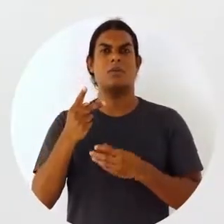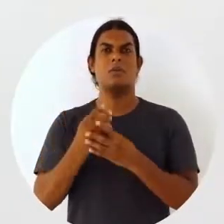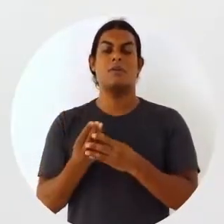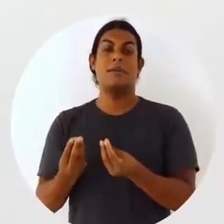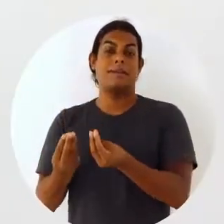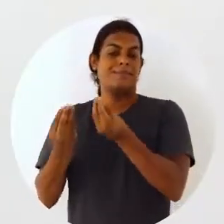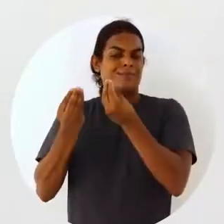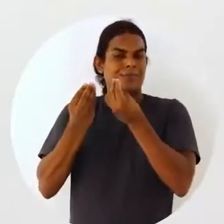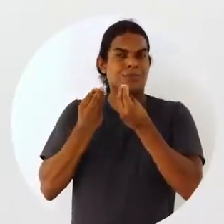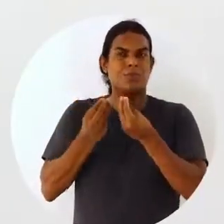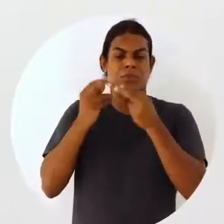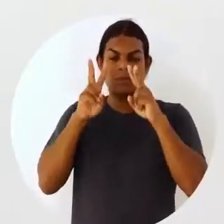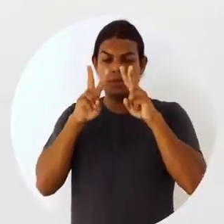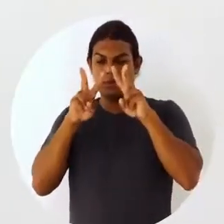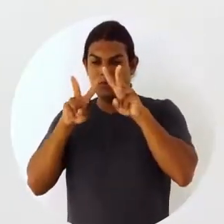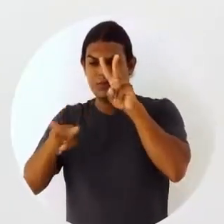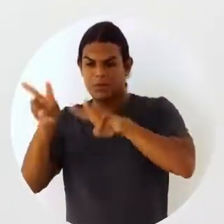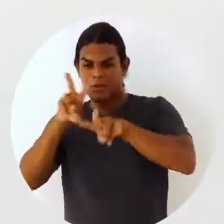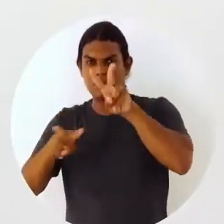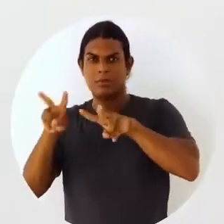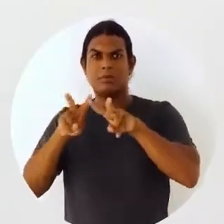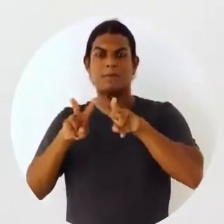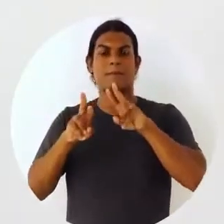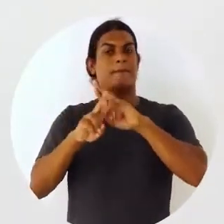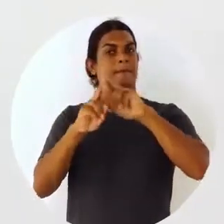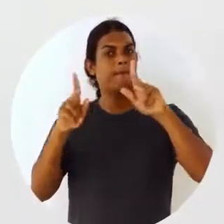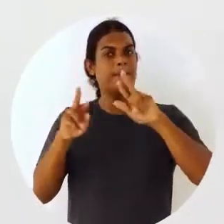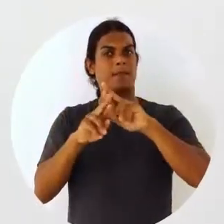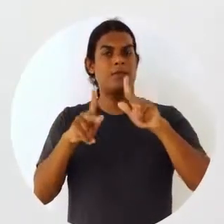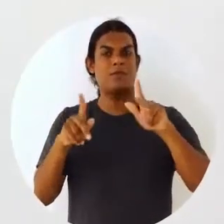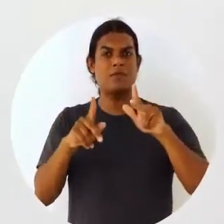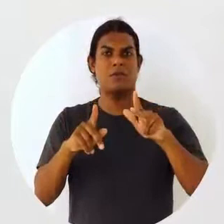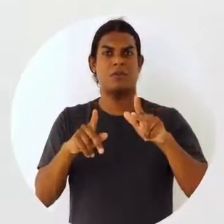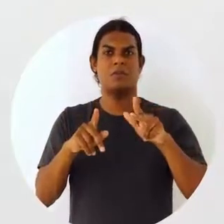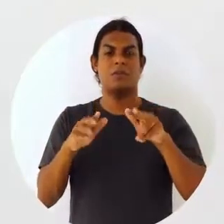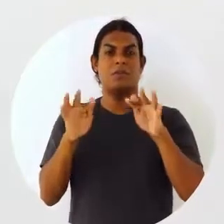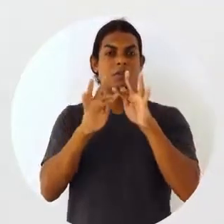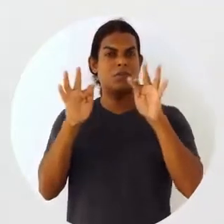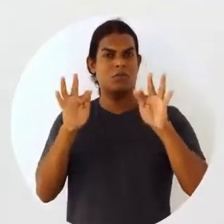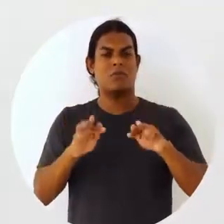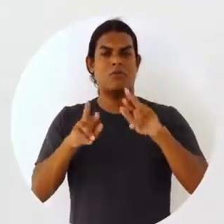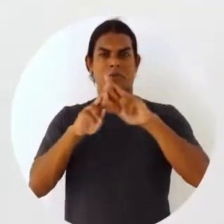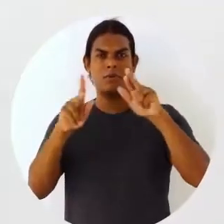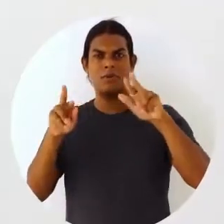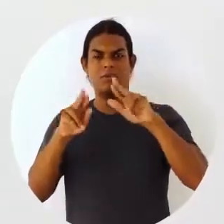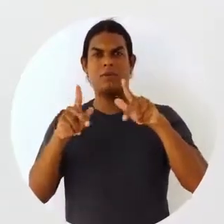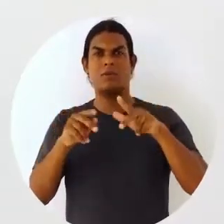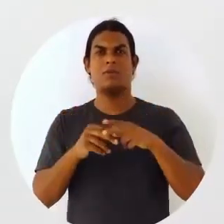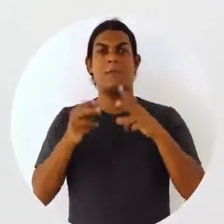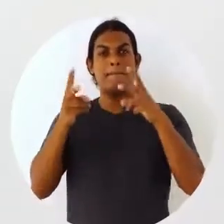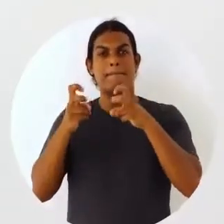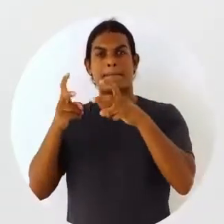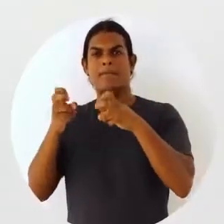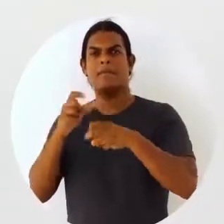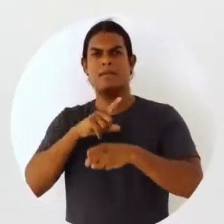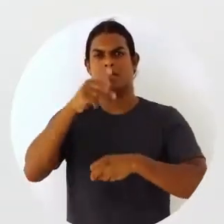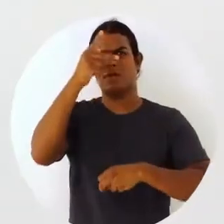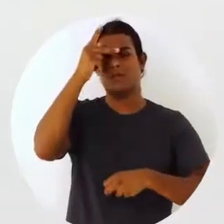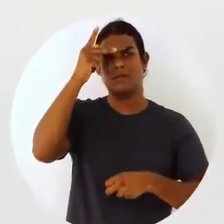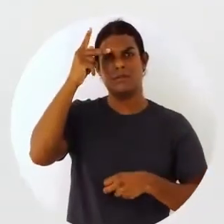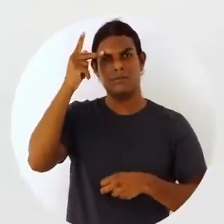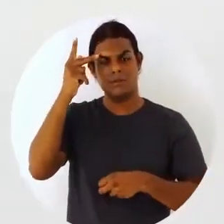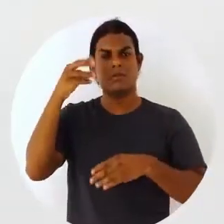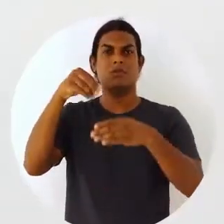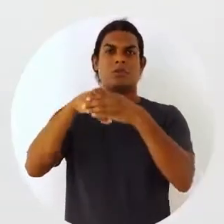outra perspectiva, que é a perspectiva do grupo informal e de eu identificar que existe agora indivíduos que fazem